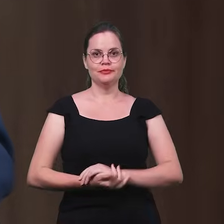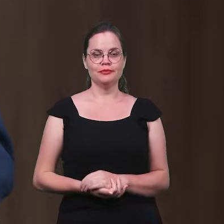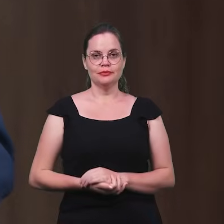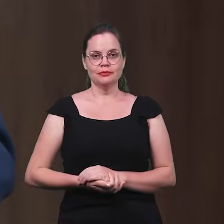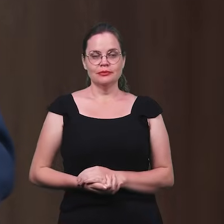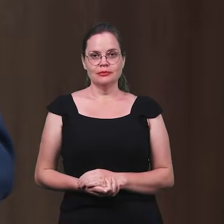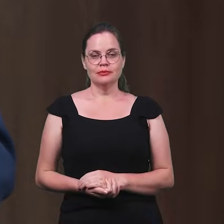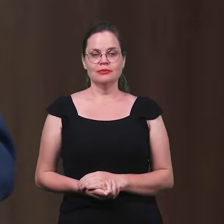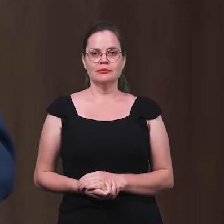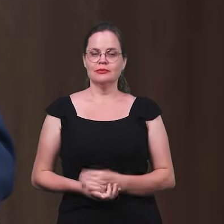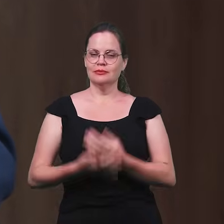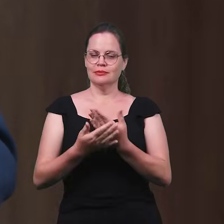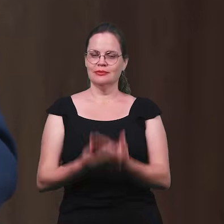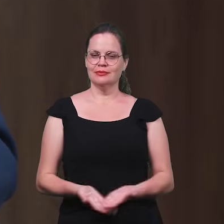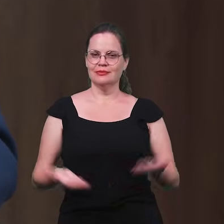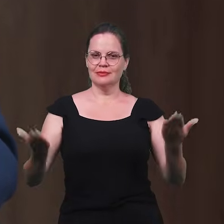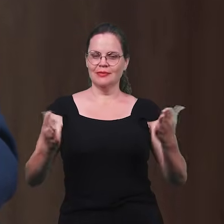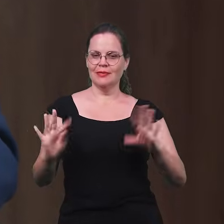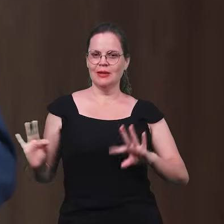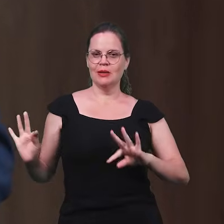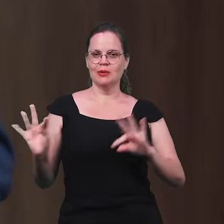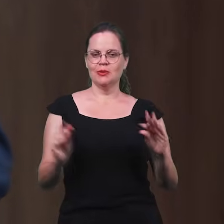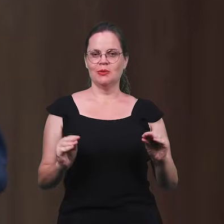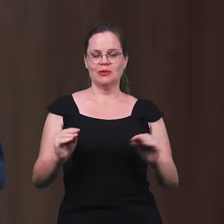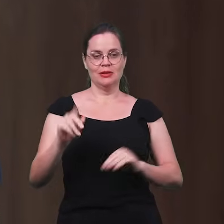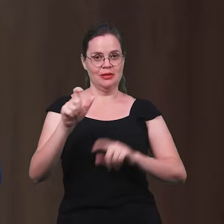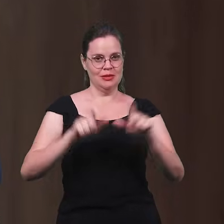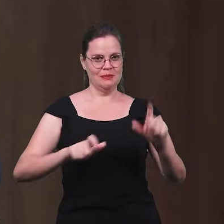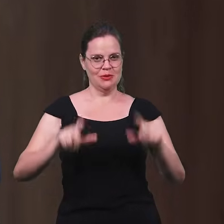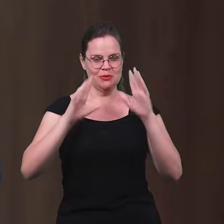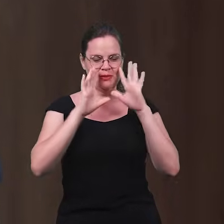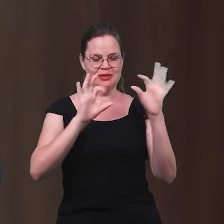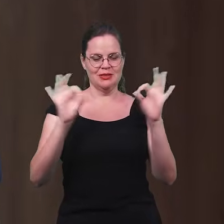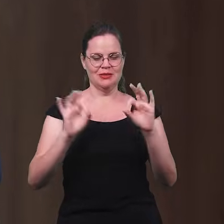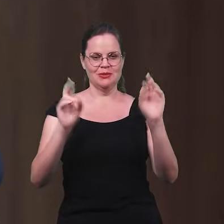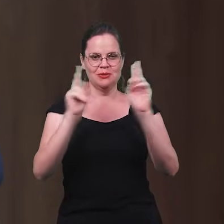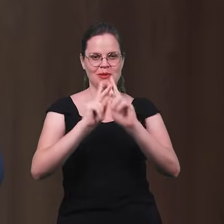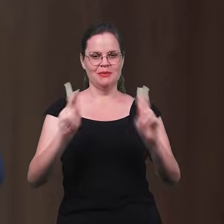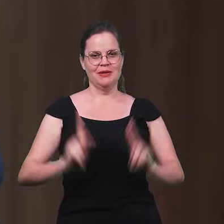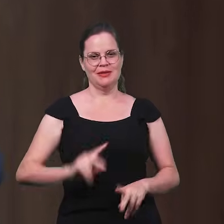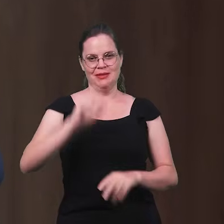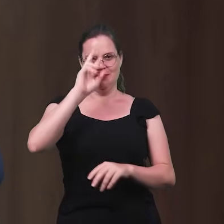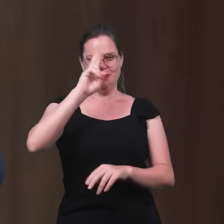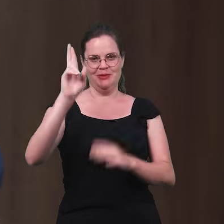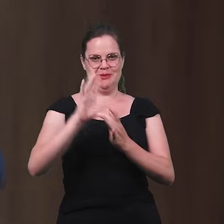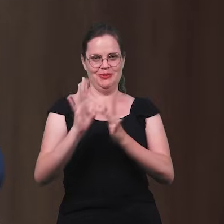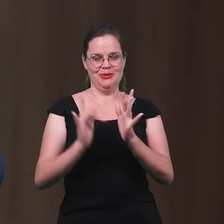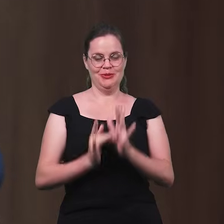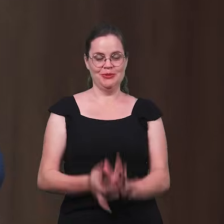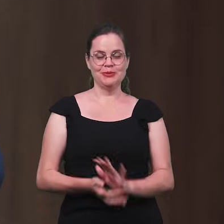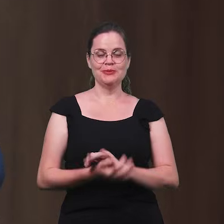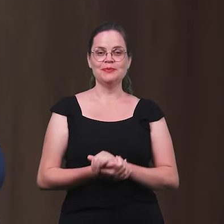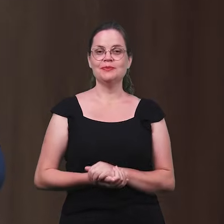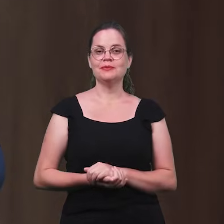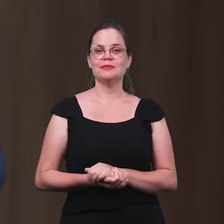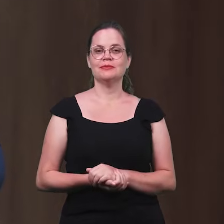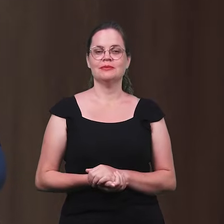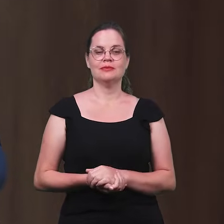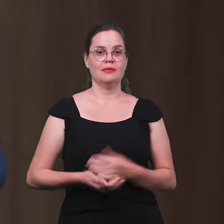Nós saudamos a todos com a paz do Senhor Jesus. Estamos no